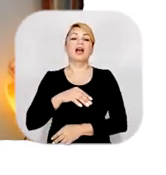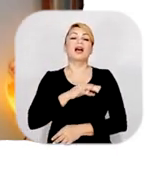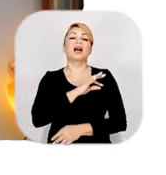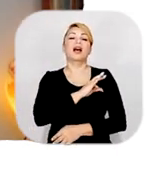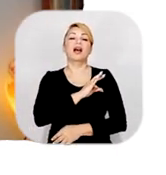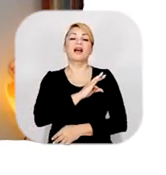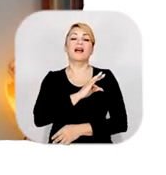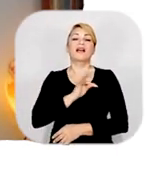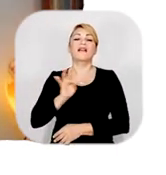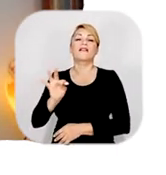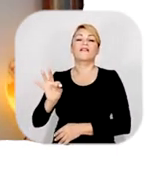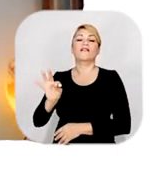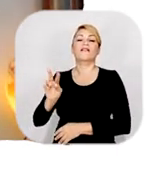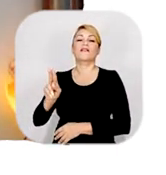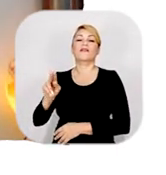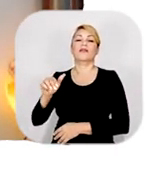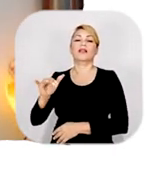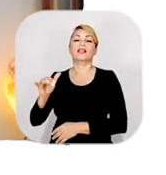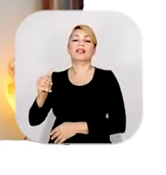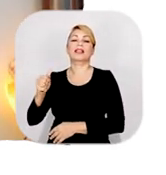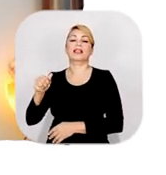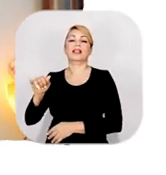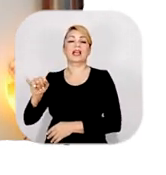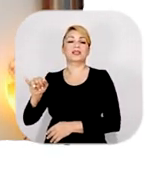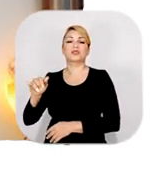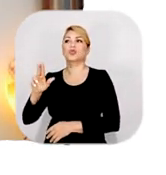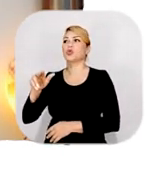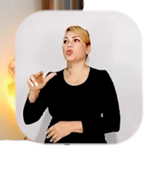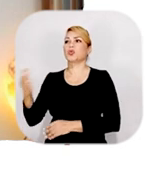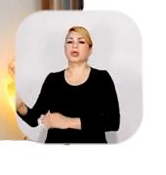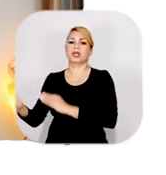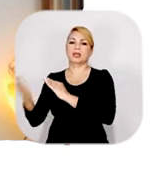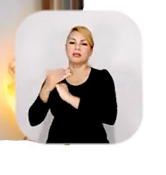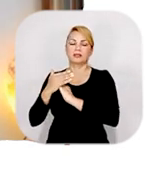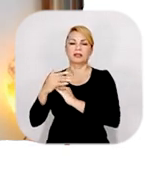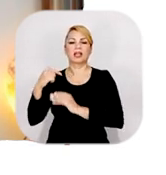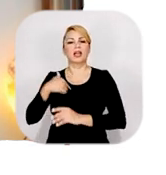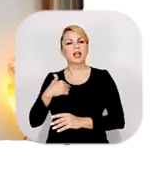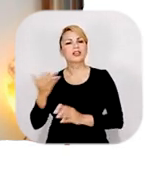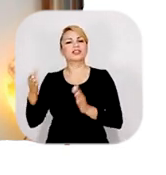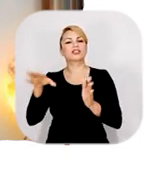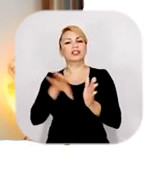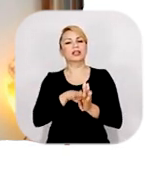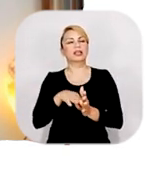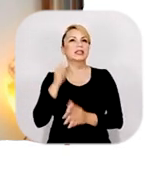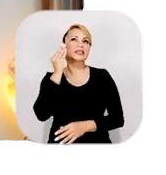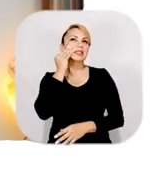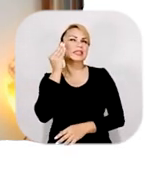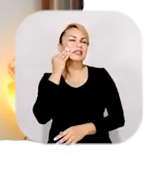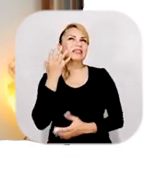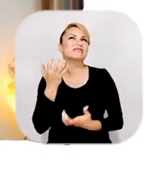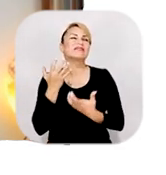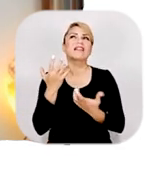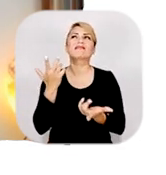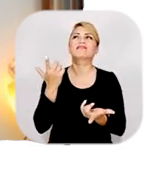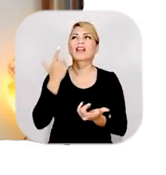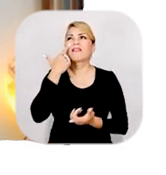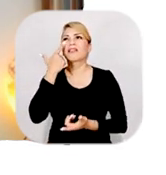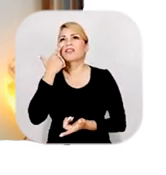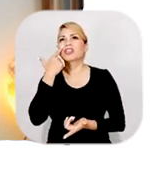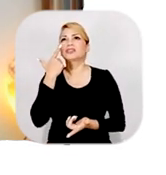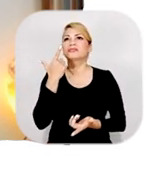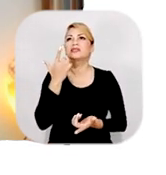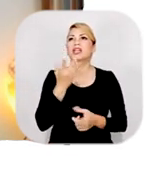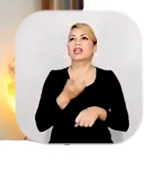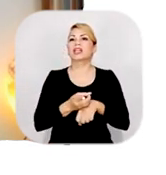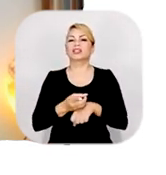apoiar. Eu tentei, logo quando eu cheguei, eu tentei também ver se conseguiria fazer um doutorado, alguma coisa sobre isso. Nunca